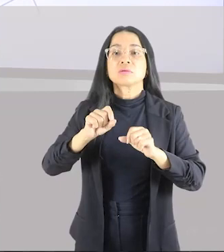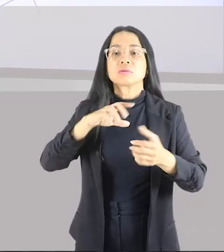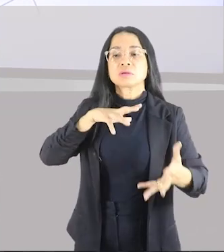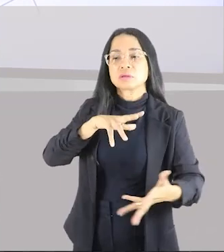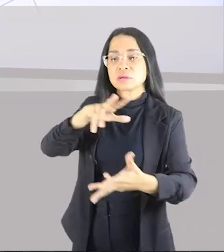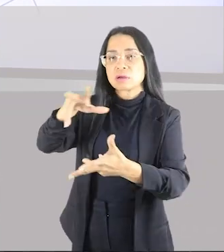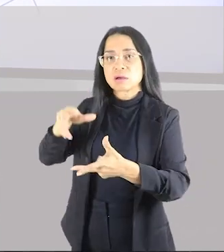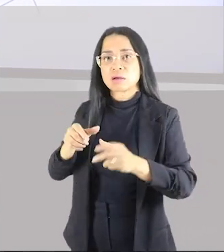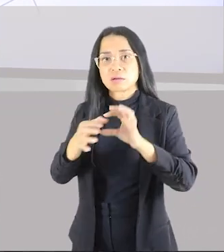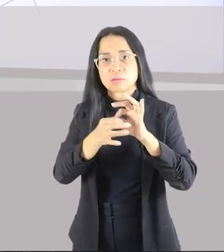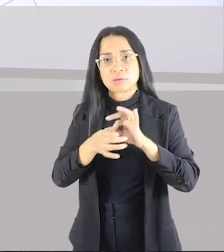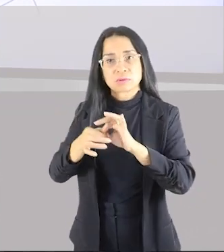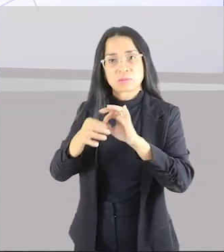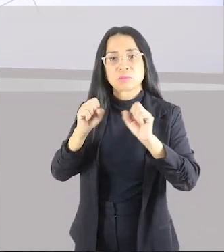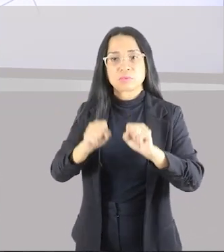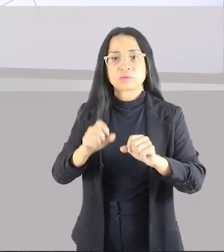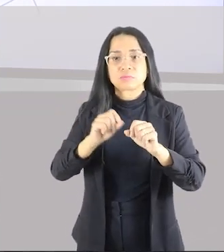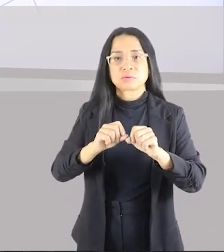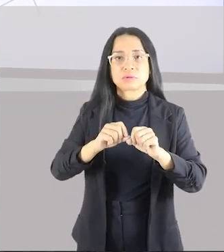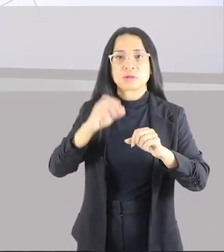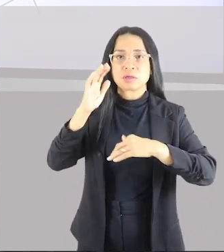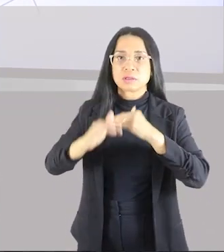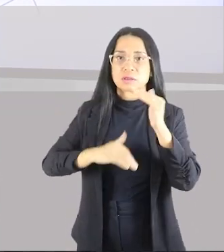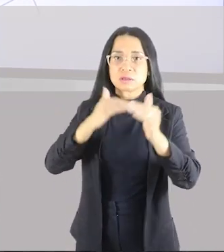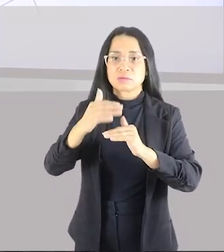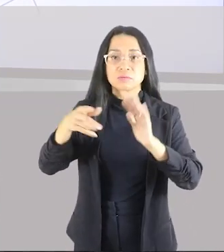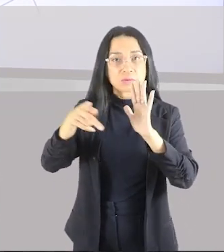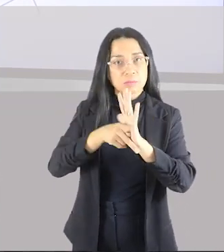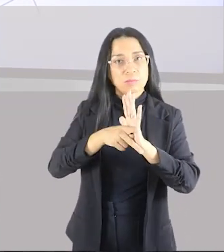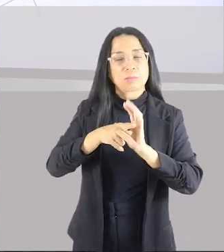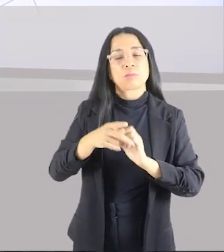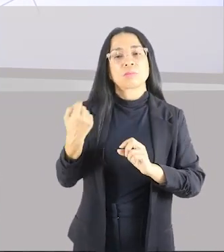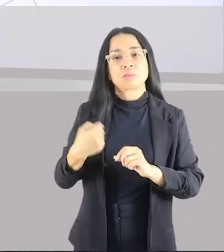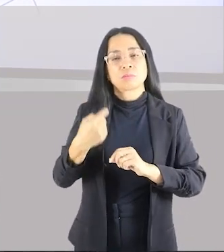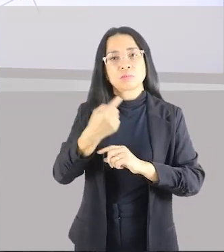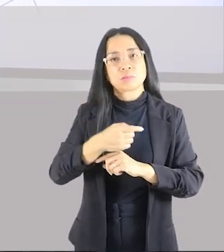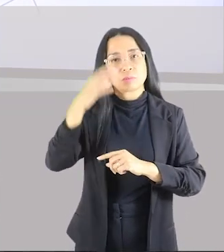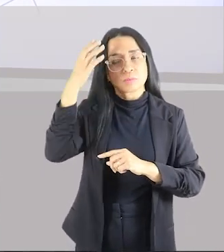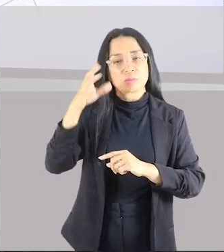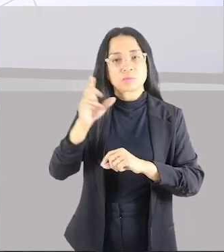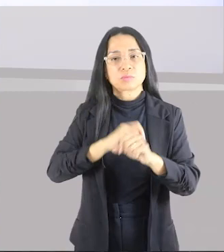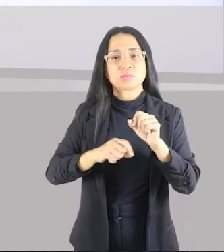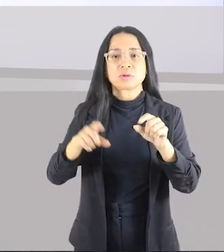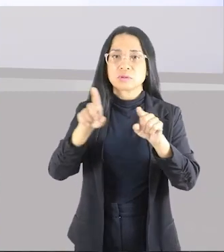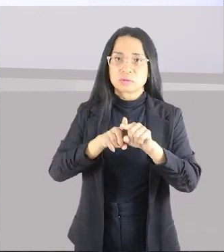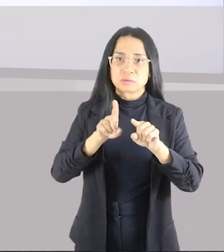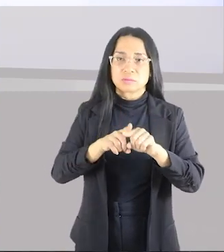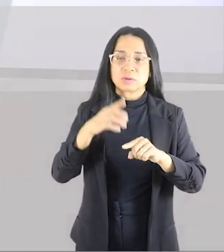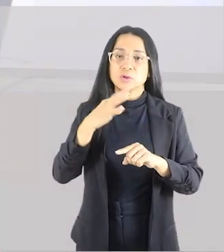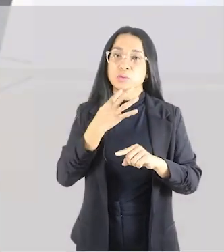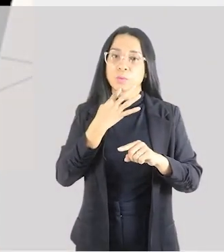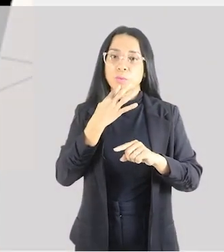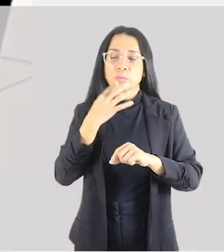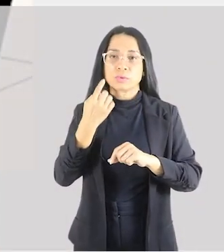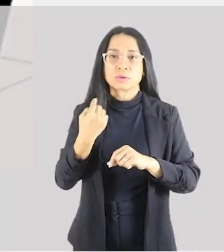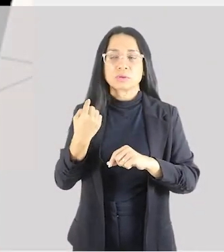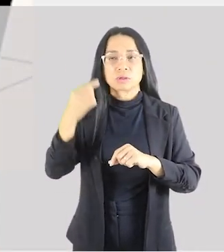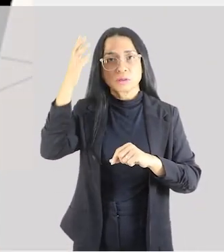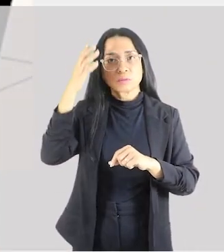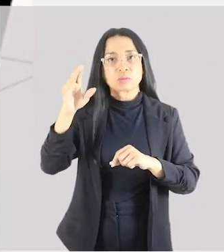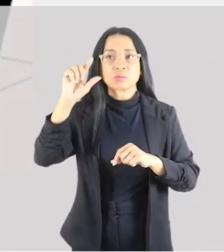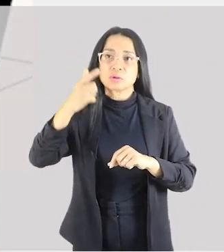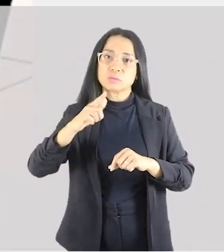de desenvolver a nossa própria cultura, mas também da gente conhecer a cultura dos outros países. E aí, como